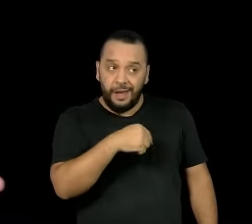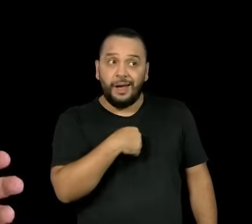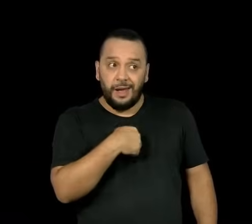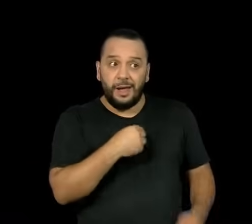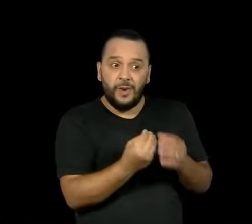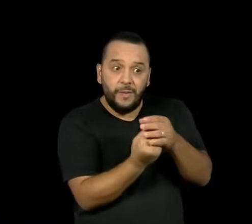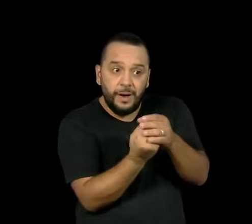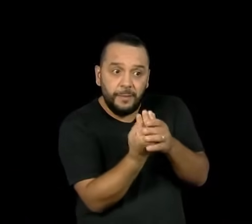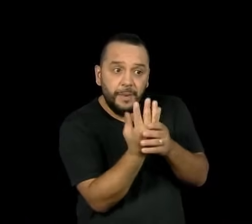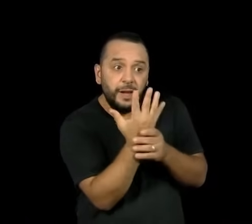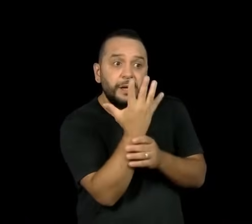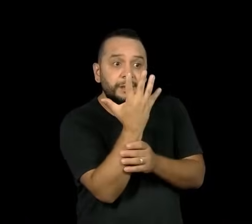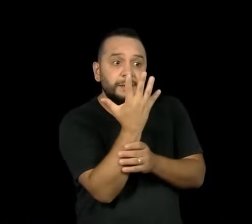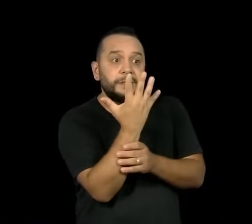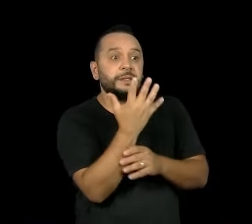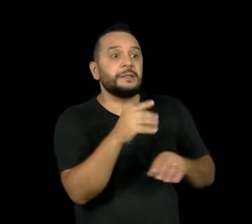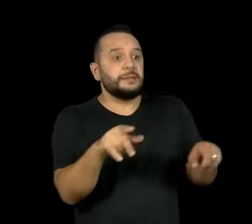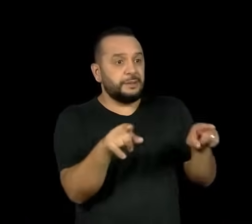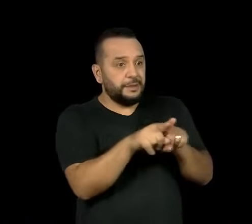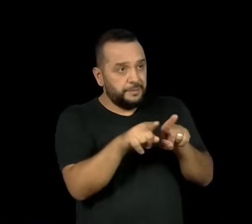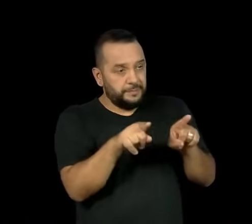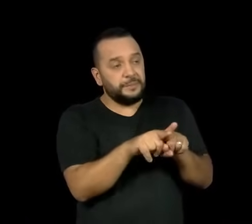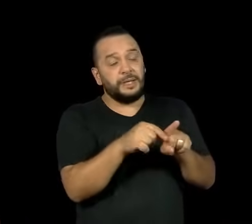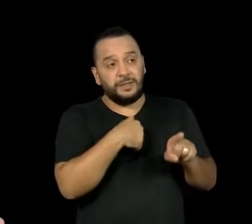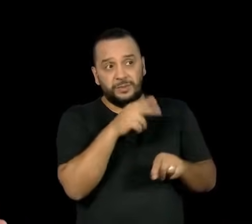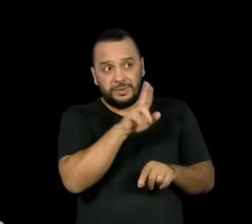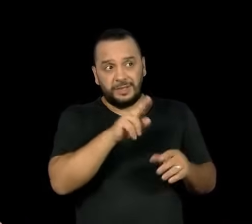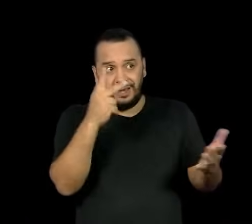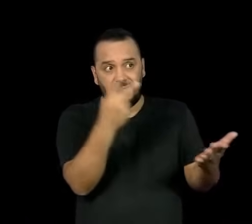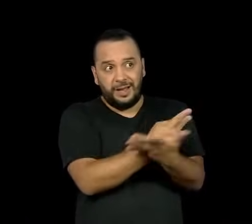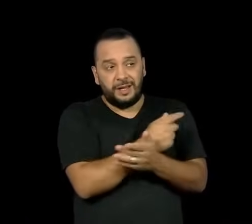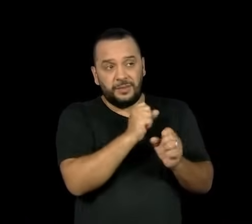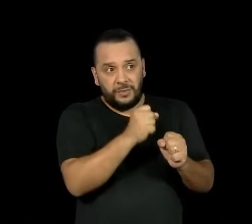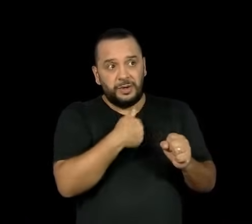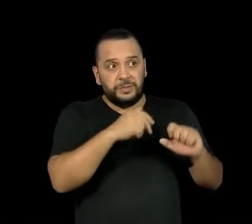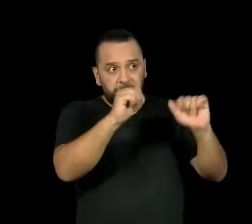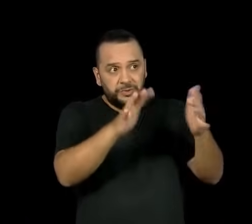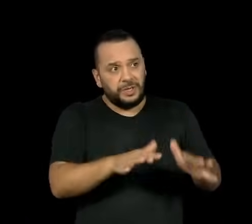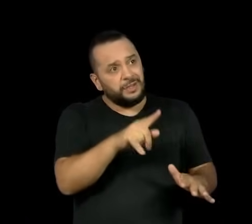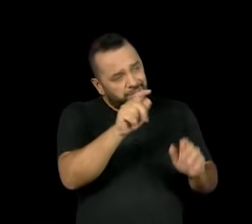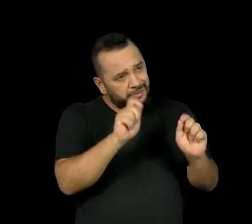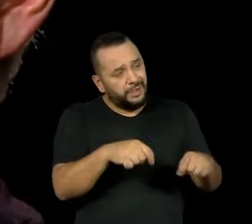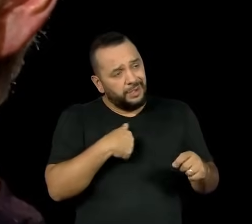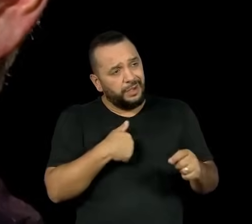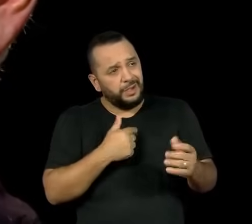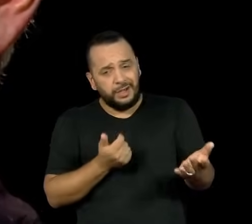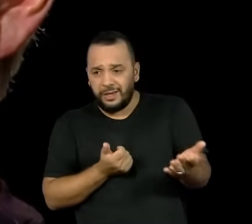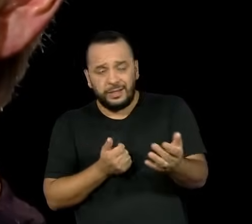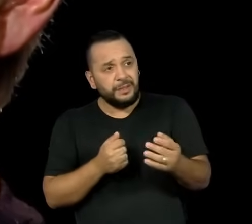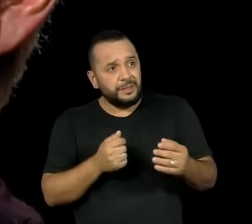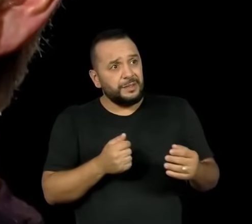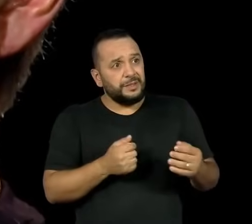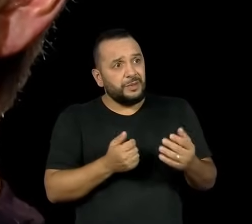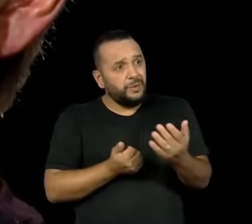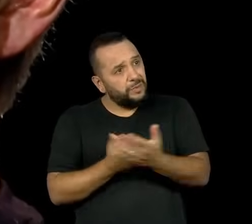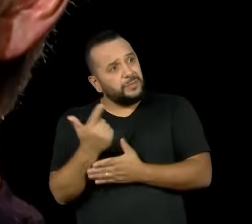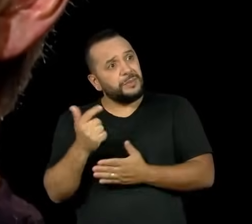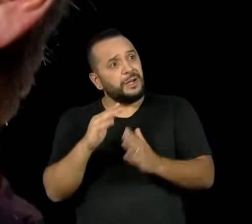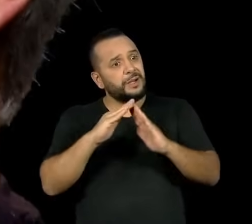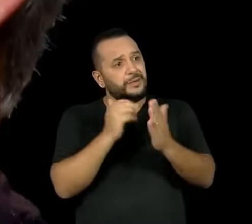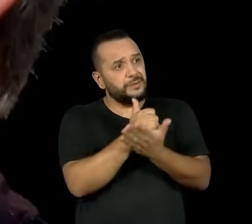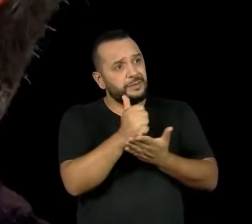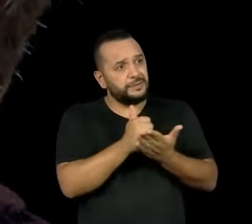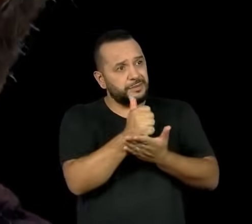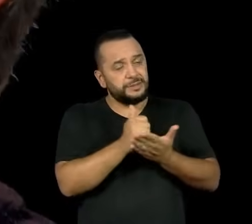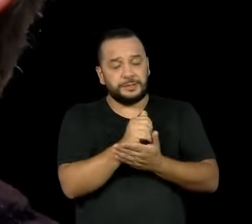utilizada, produz efeitos terríveis, mas você tem acesso na farmácia, né? Exato. Então, eu diria que o